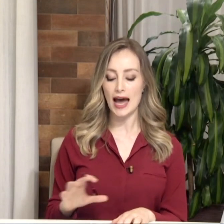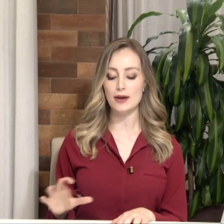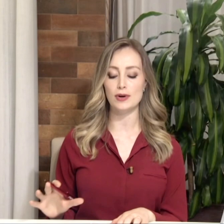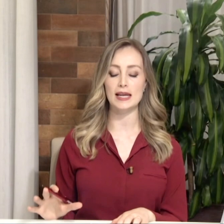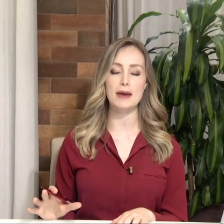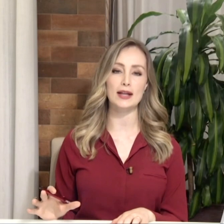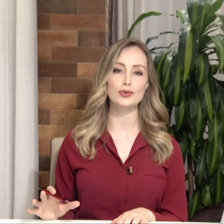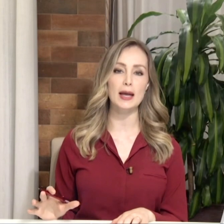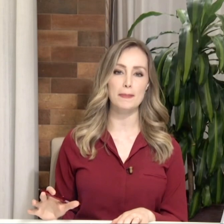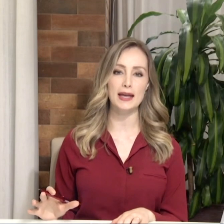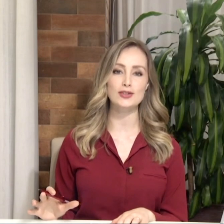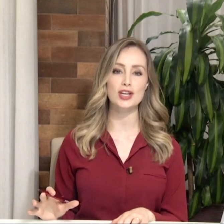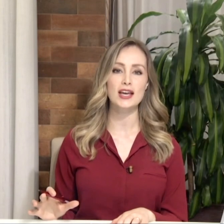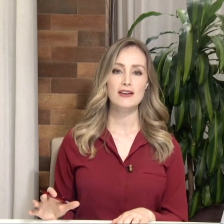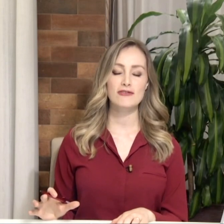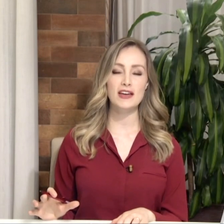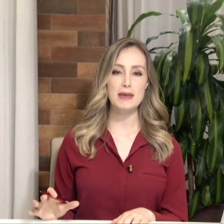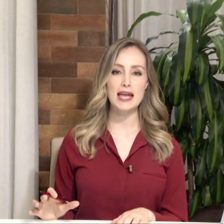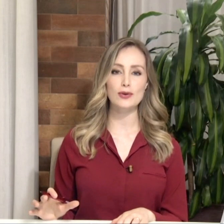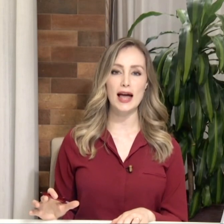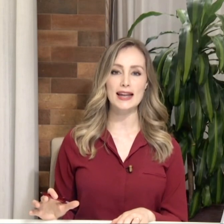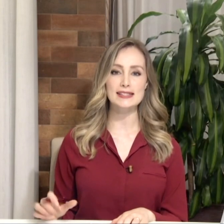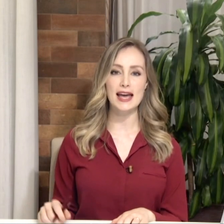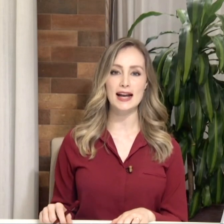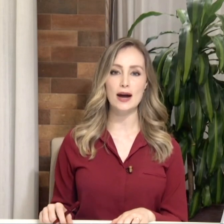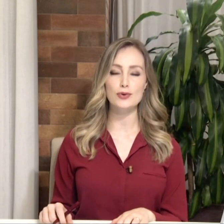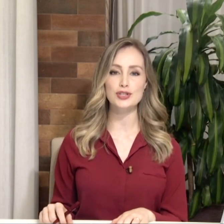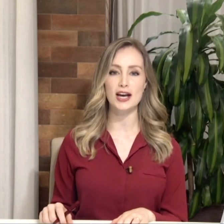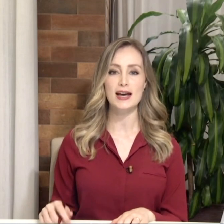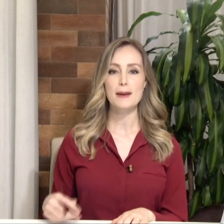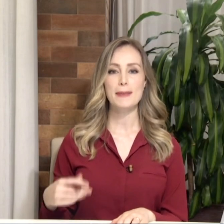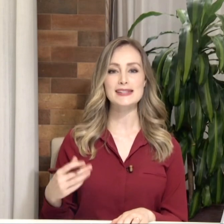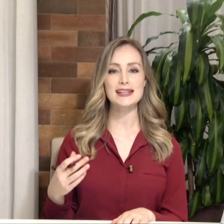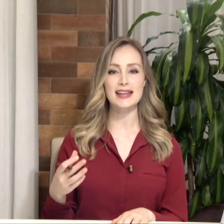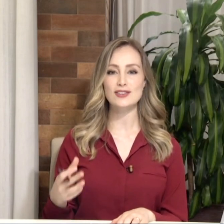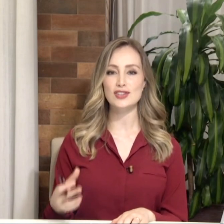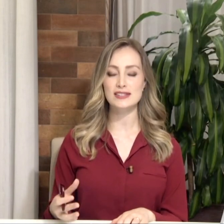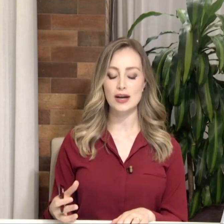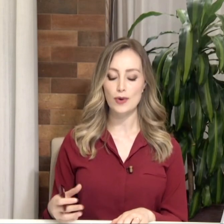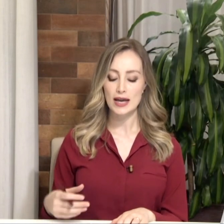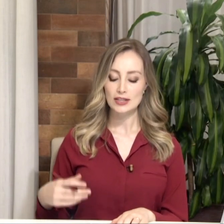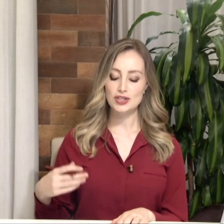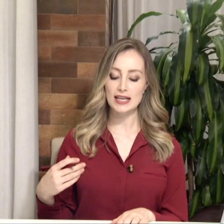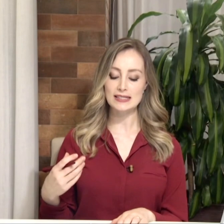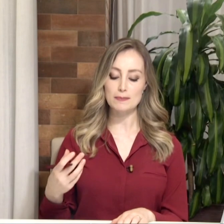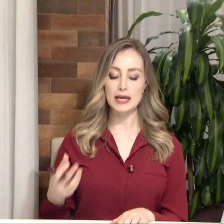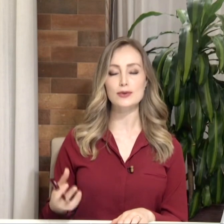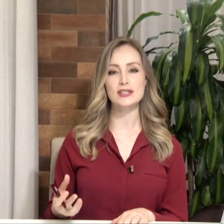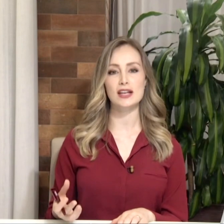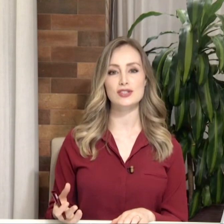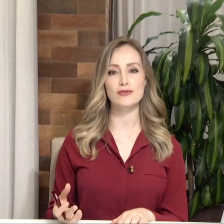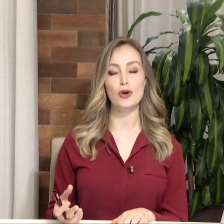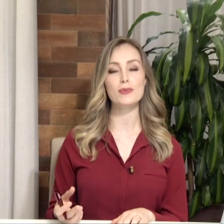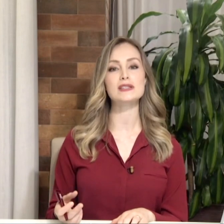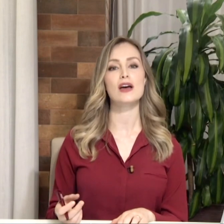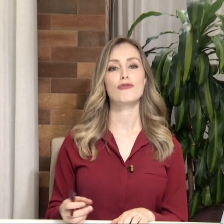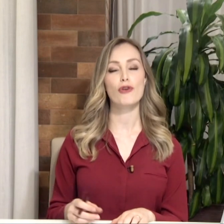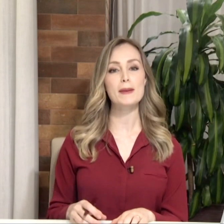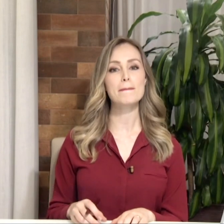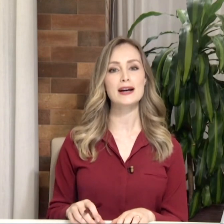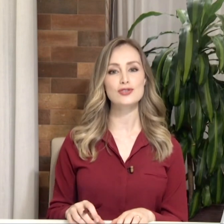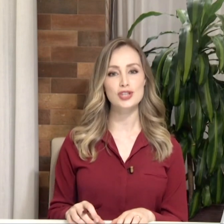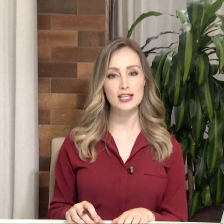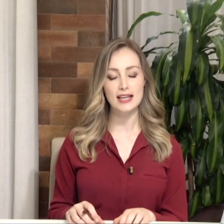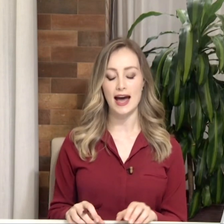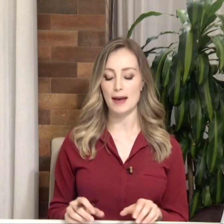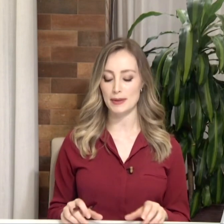pandemia mudaram o clima do tapete vermelho lá na Serra Gaúcha, mas a tradição de exibir os grandes filmes